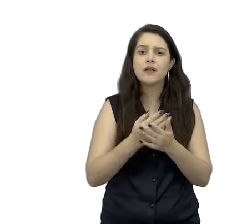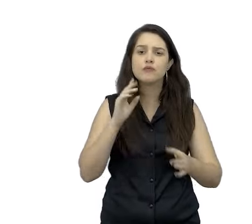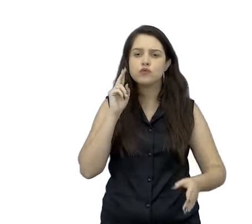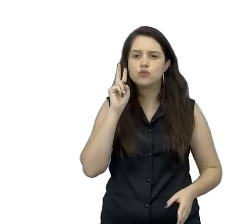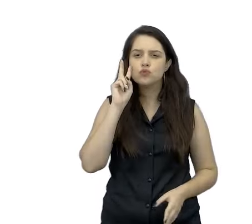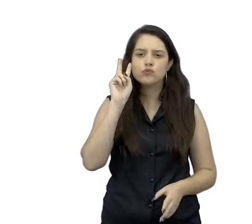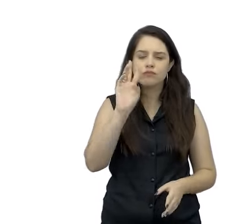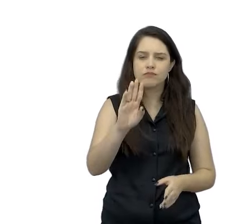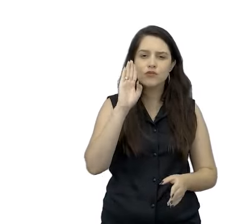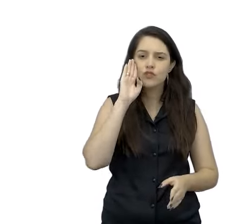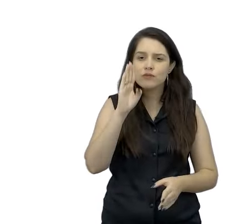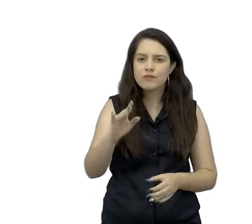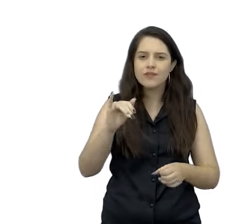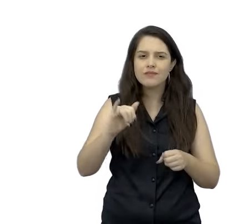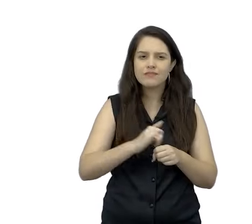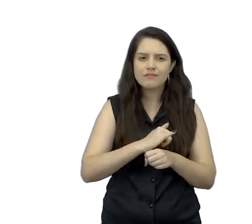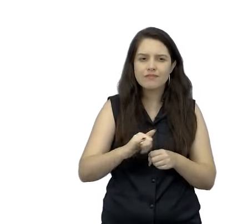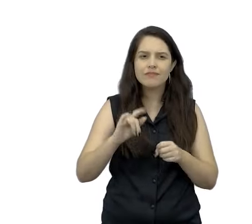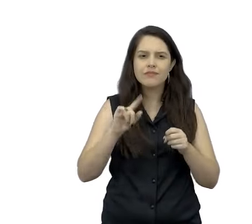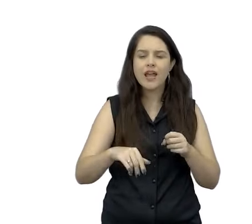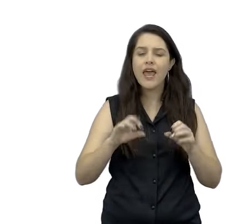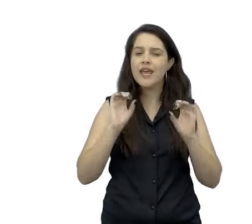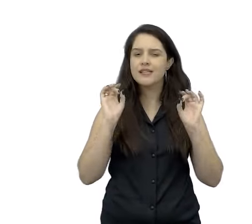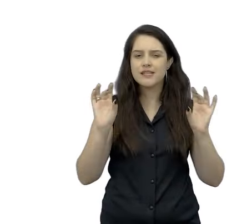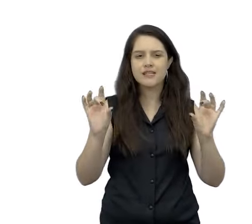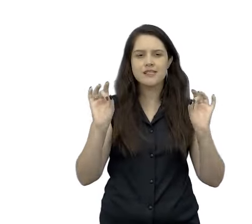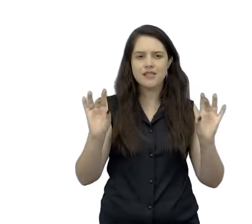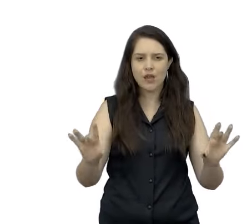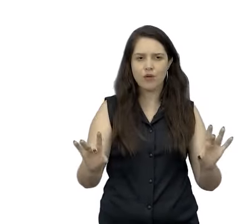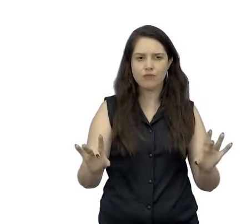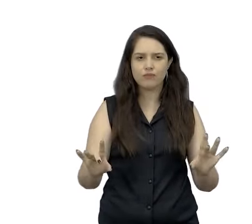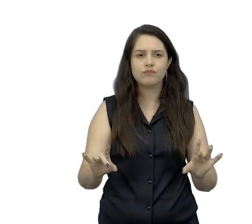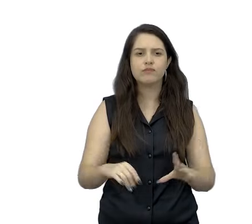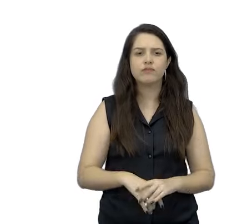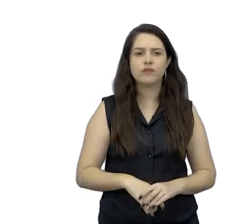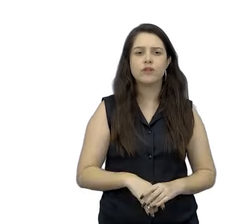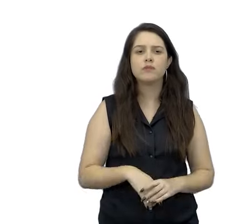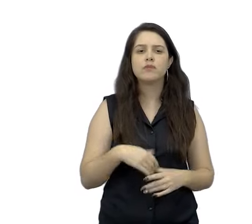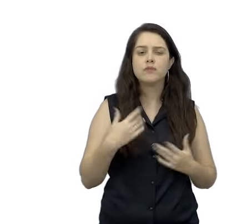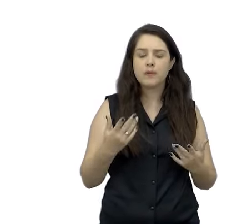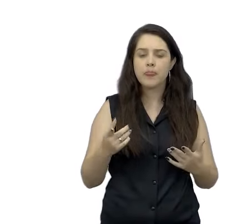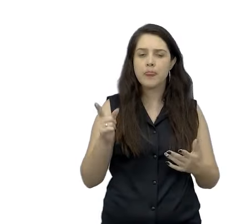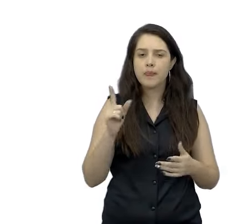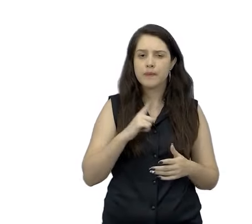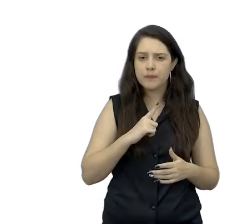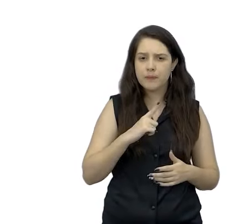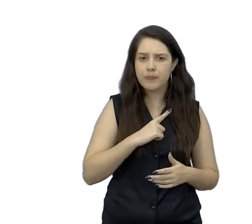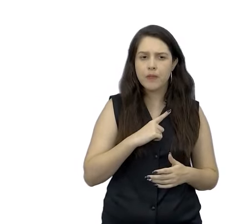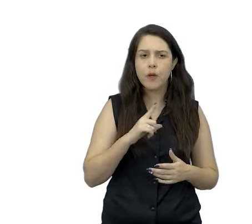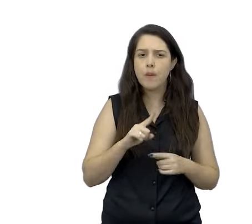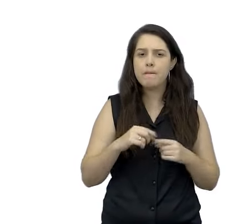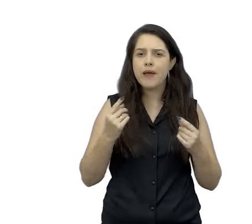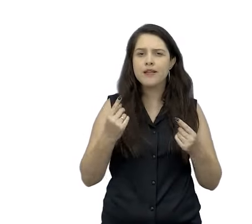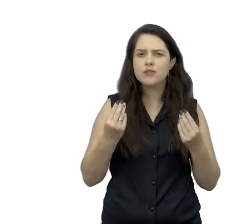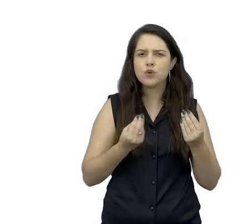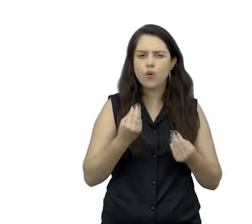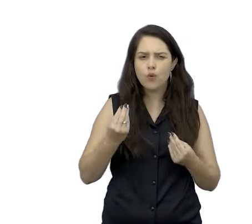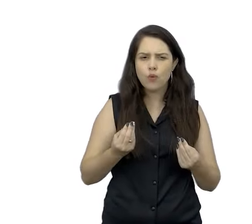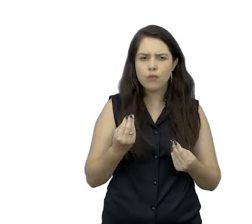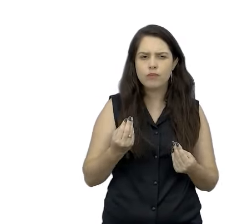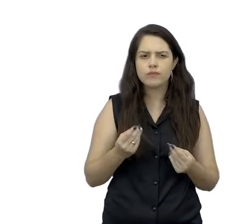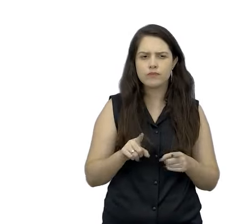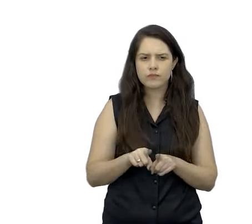da aprendizagem é essencial para desenvolver o currículo em anos acadêmicos mais curtos. E